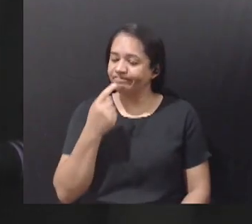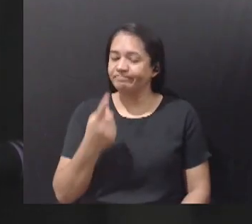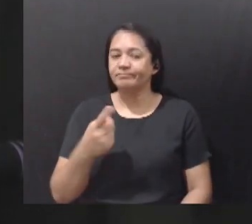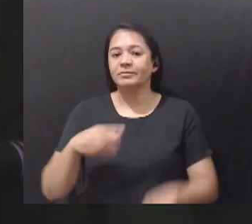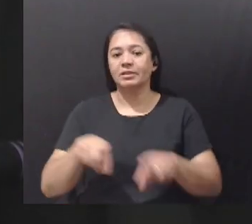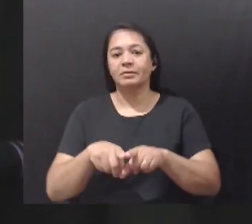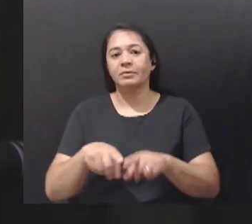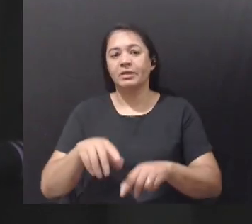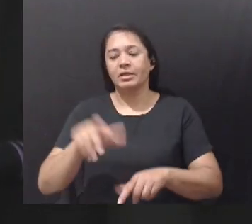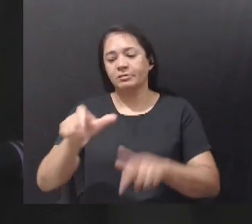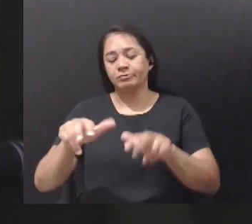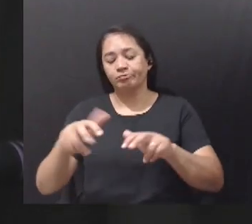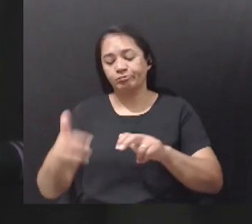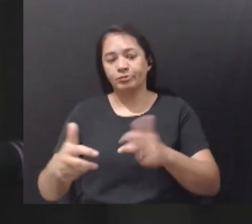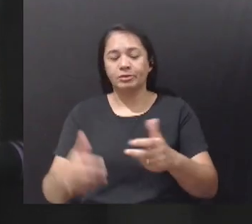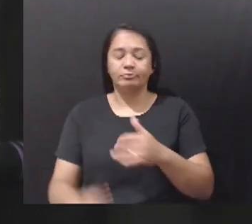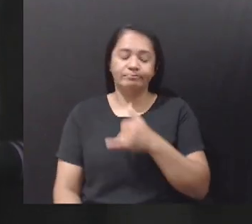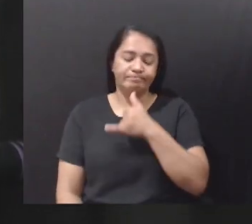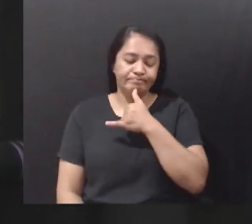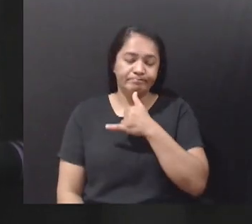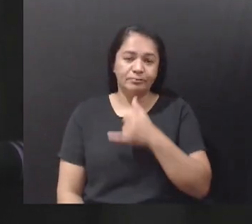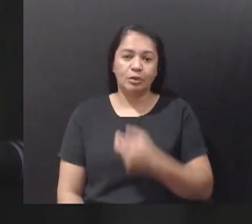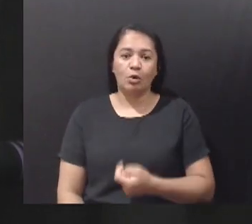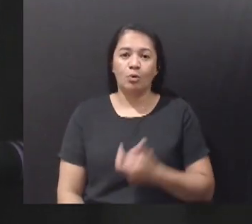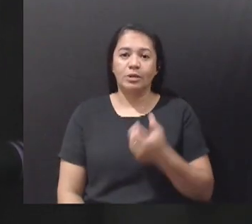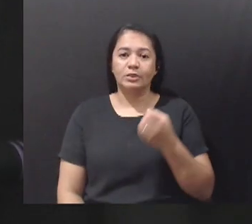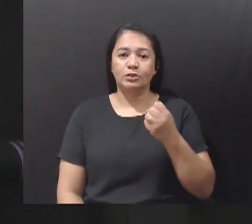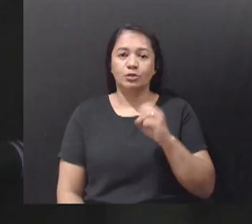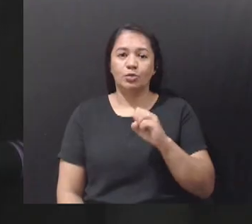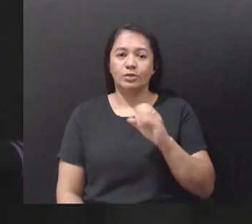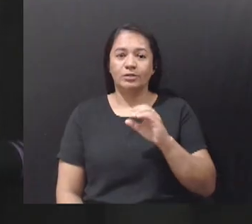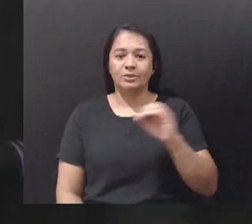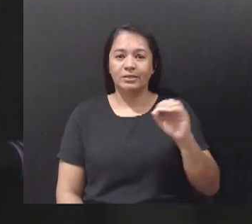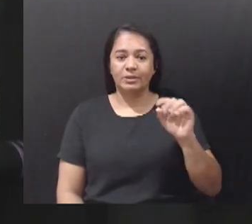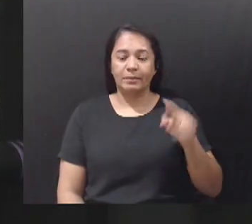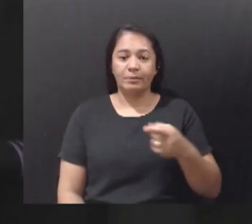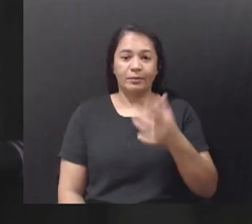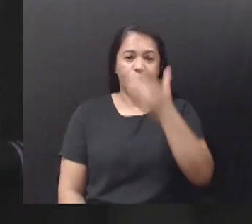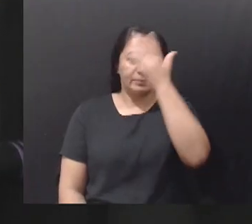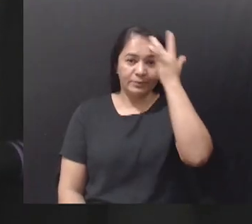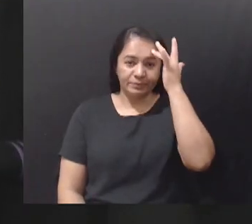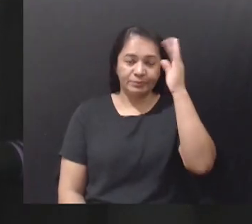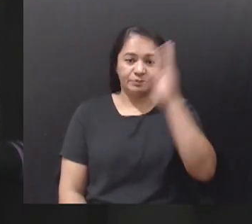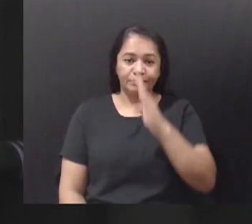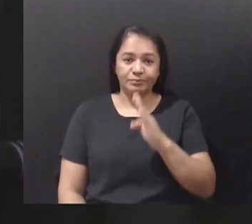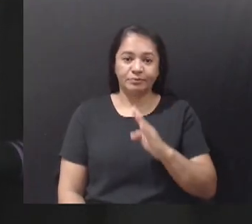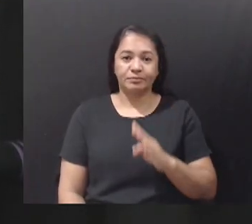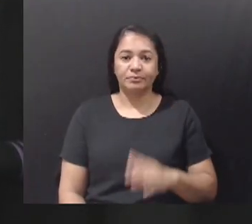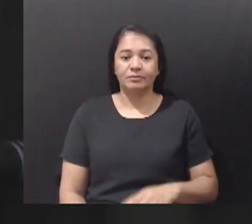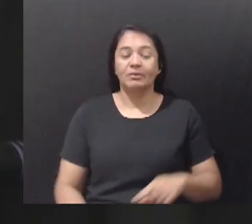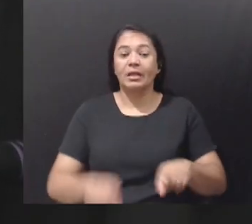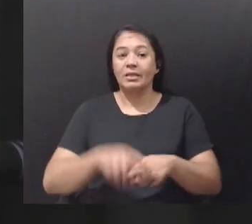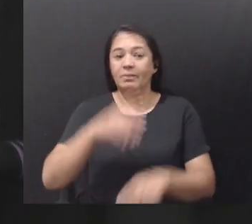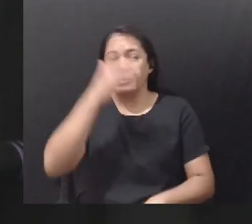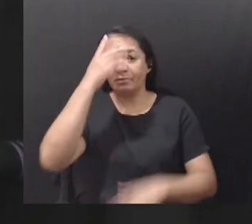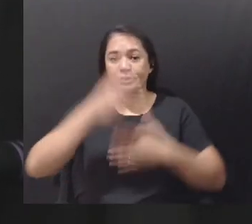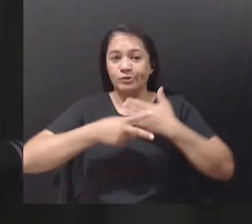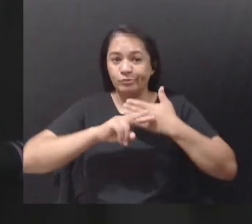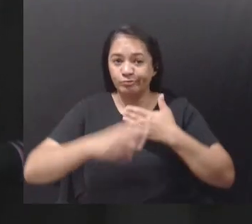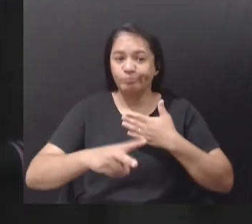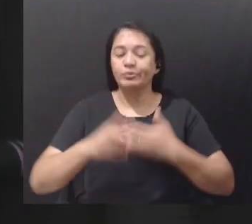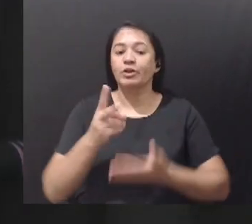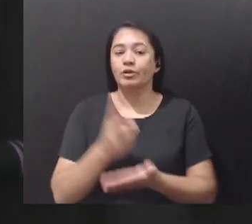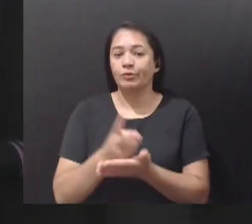né? Lamentavelmente, quase 800 mil pessoas no Brasil, aqueles que ficaram com sequelas, porque tem essa também, né? Tem isso. Muitos ficaram